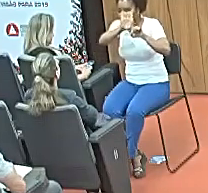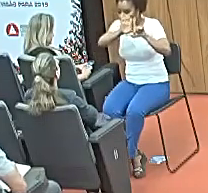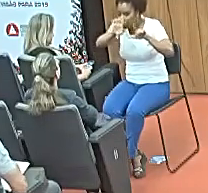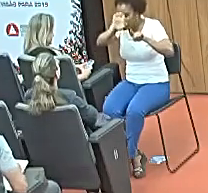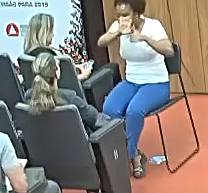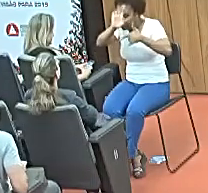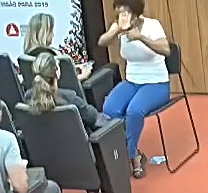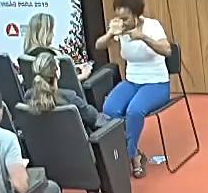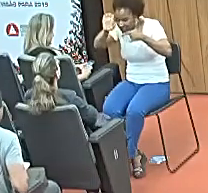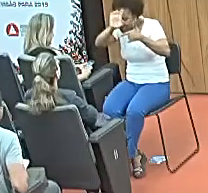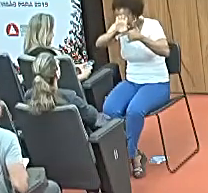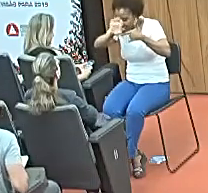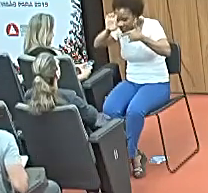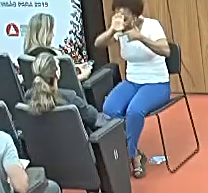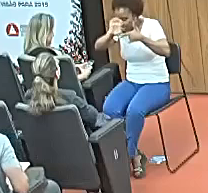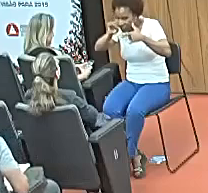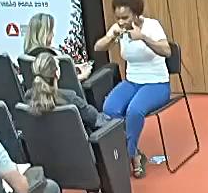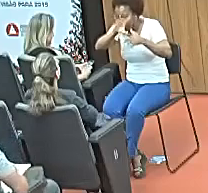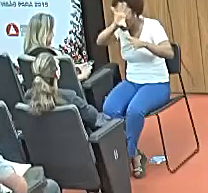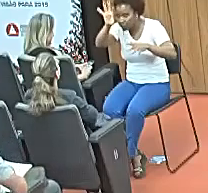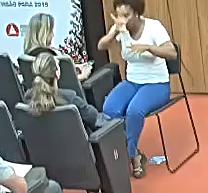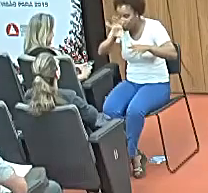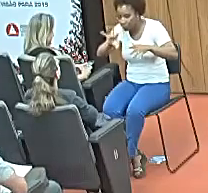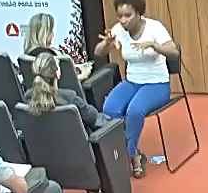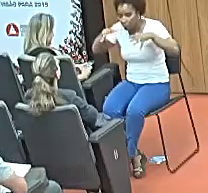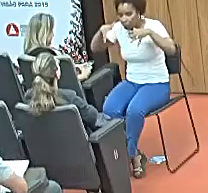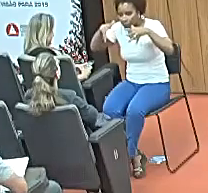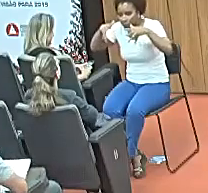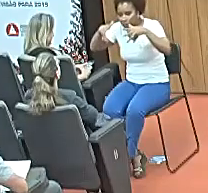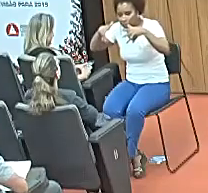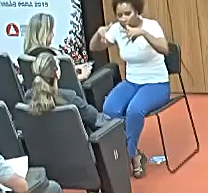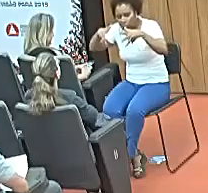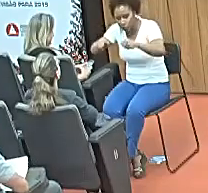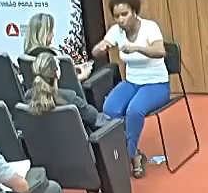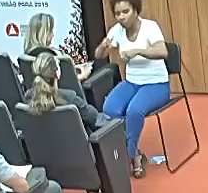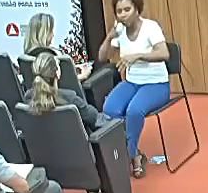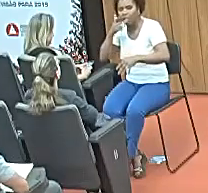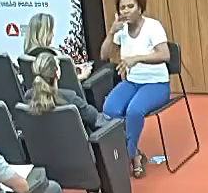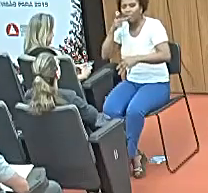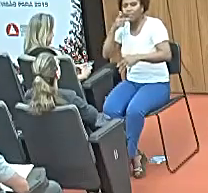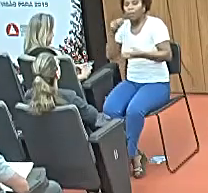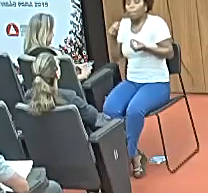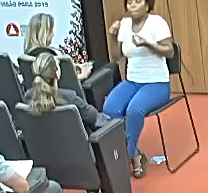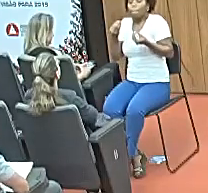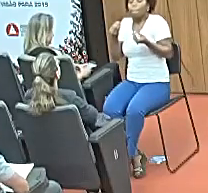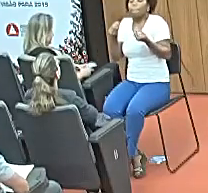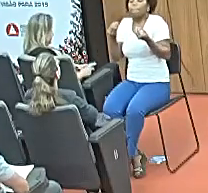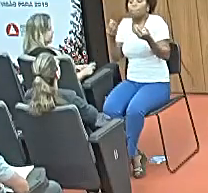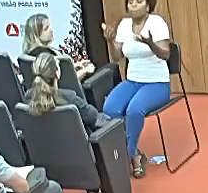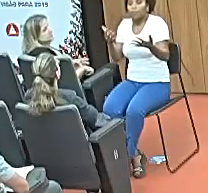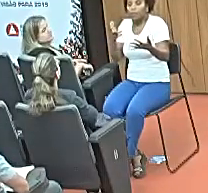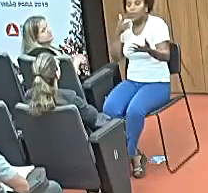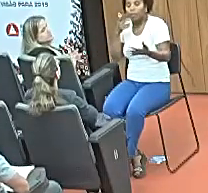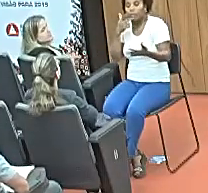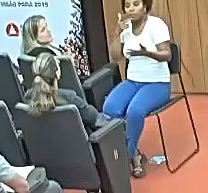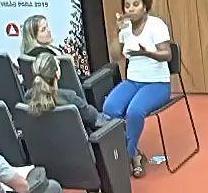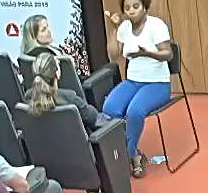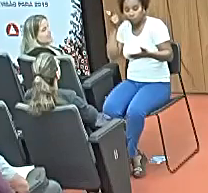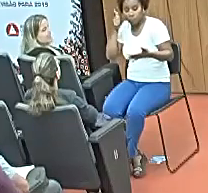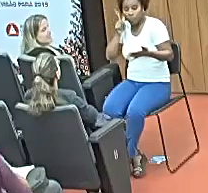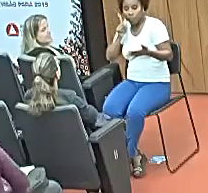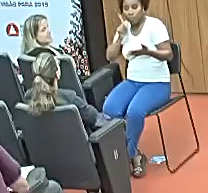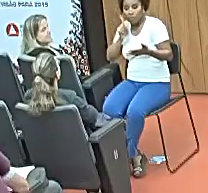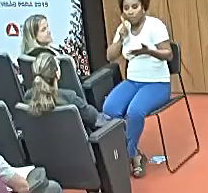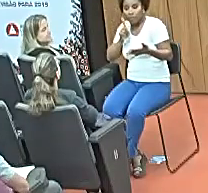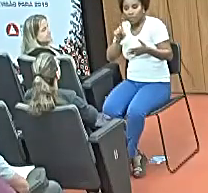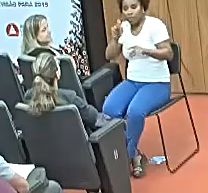de emenda que foi feito o orçamento foi para ampliar a meta financeira dessa dessa ação é considerando que já